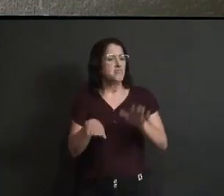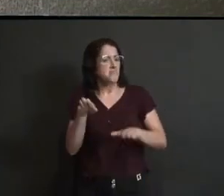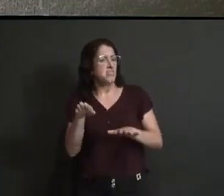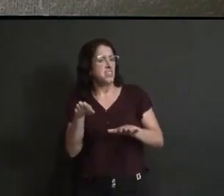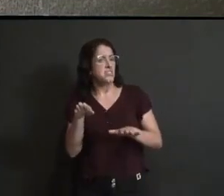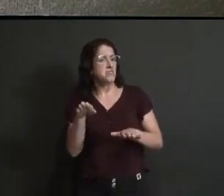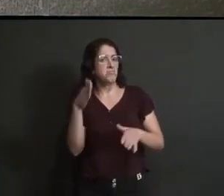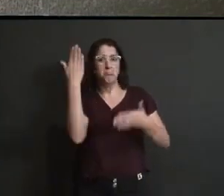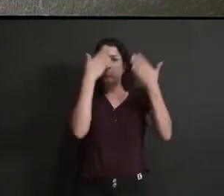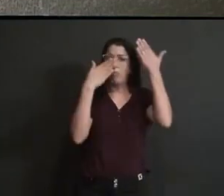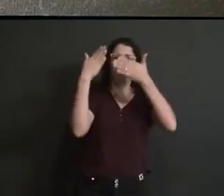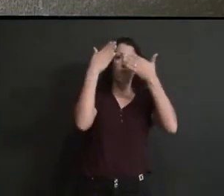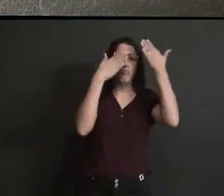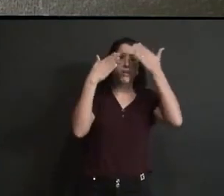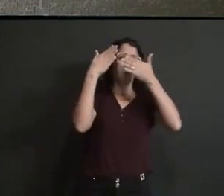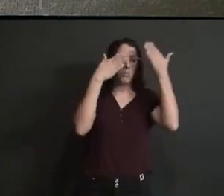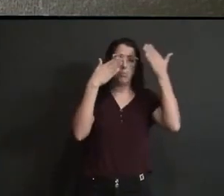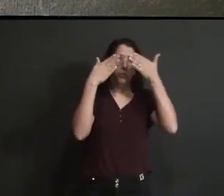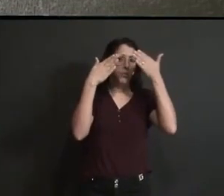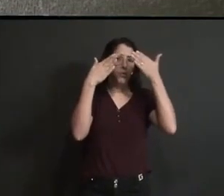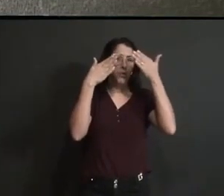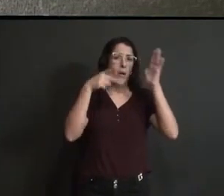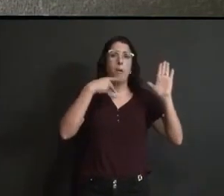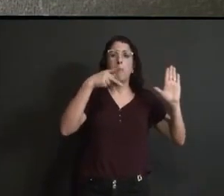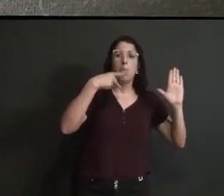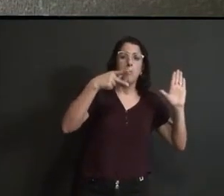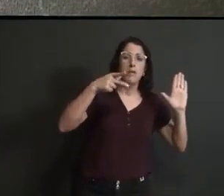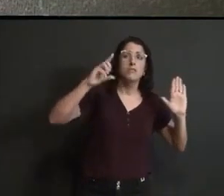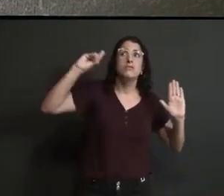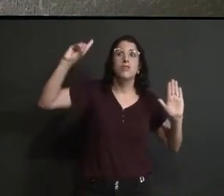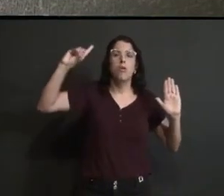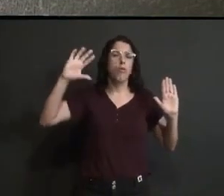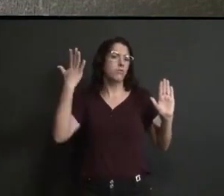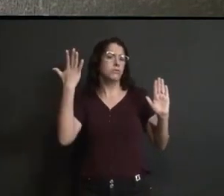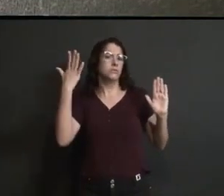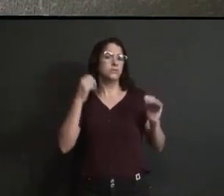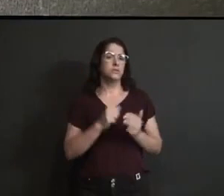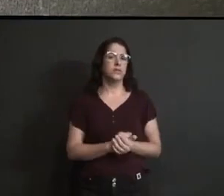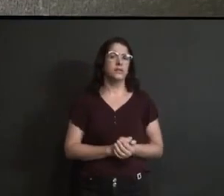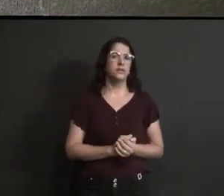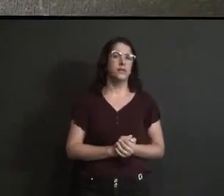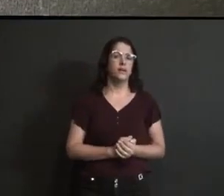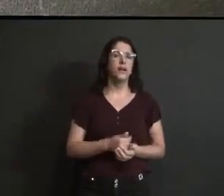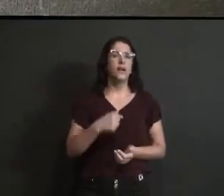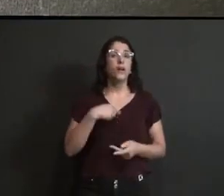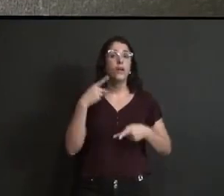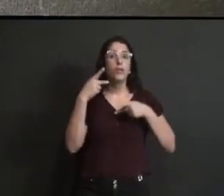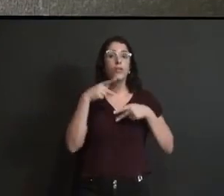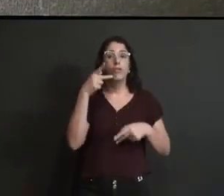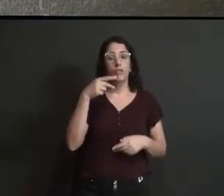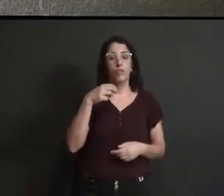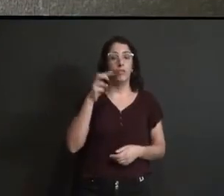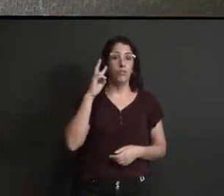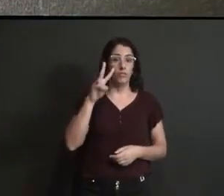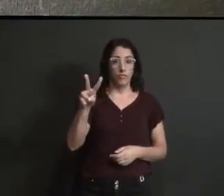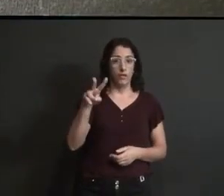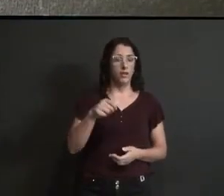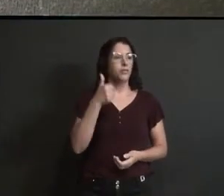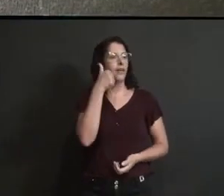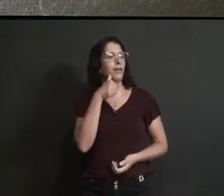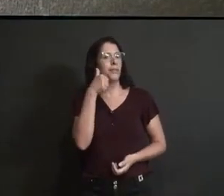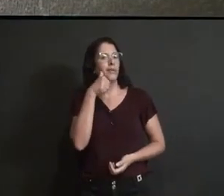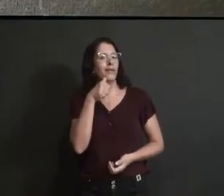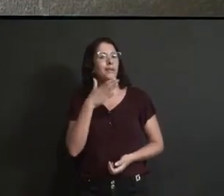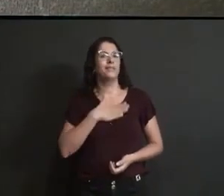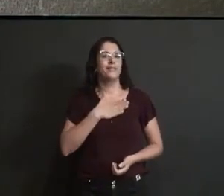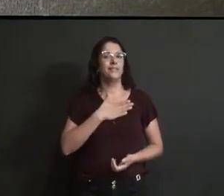acontecer. Ainda não chegou o grande dia. Estou vendo aqui a Aline balançando a cabeça para mim, porque